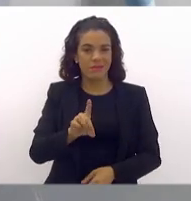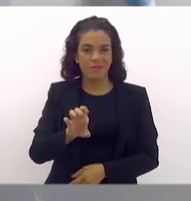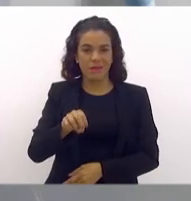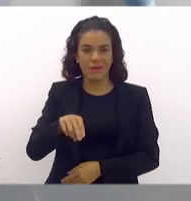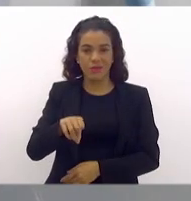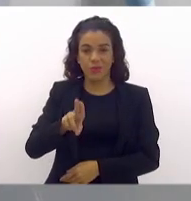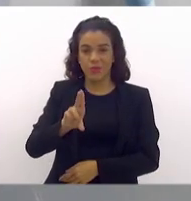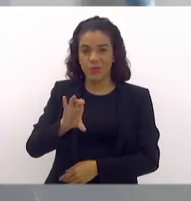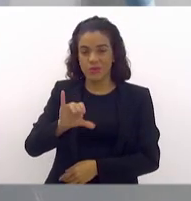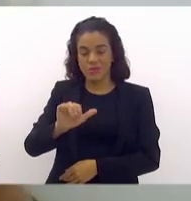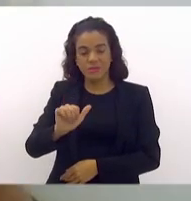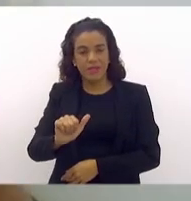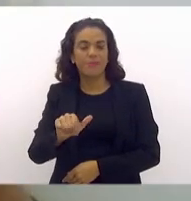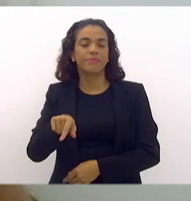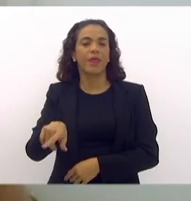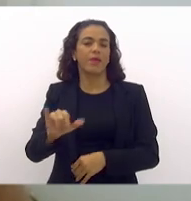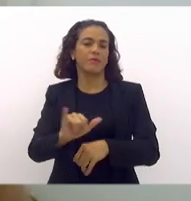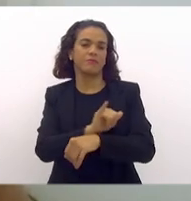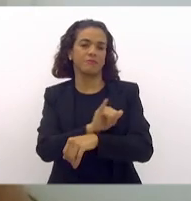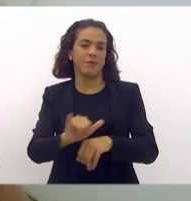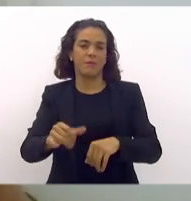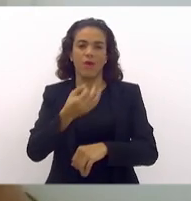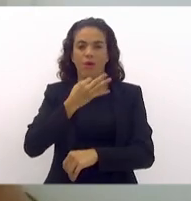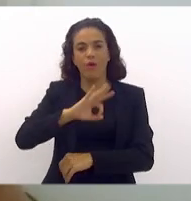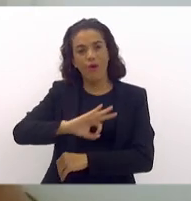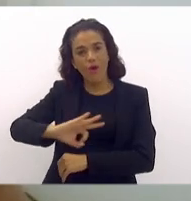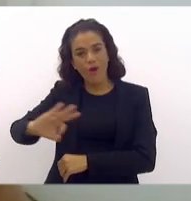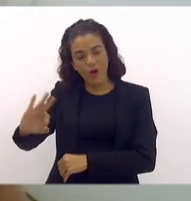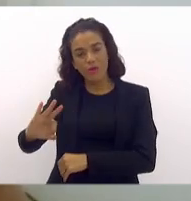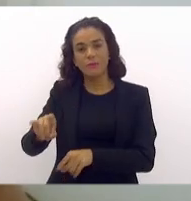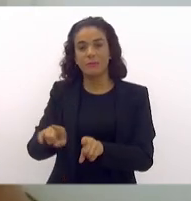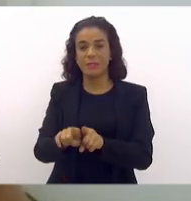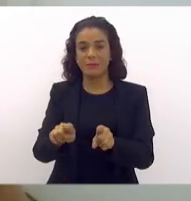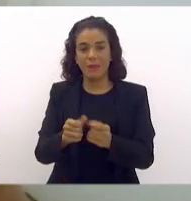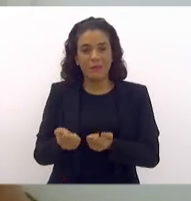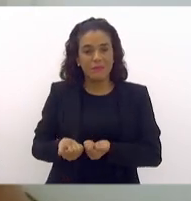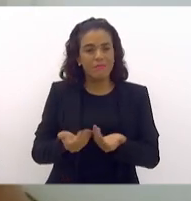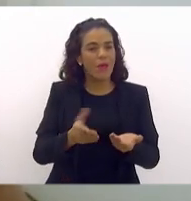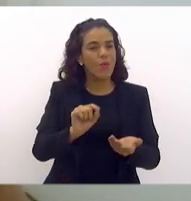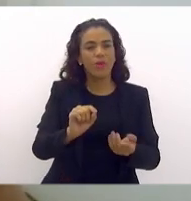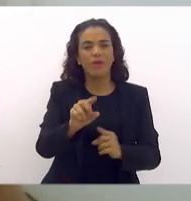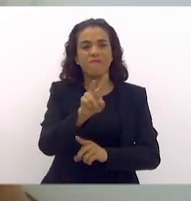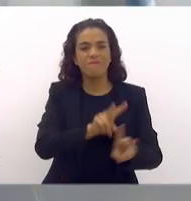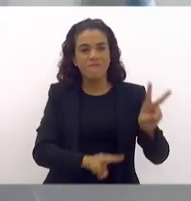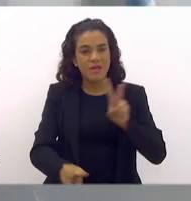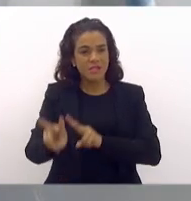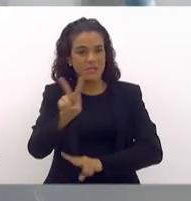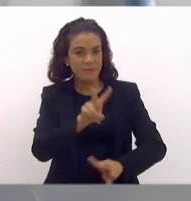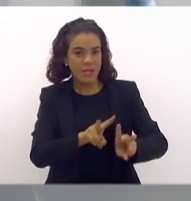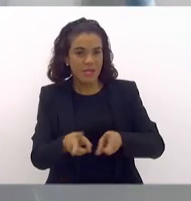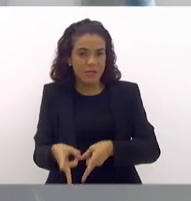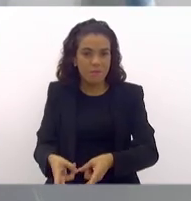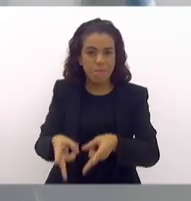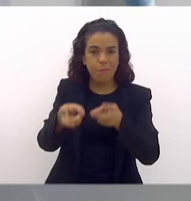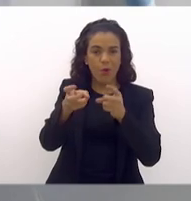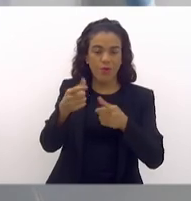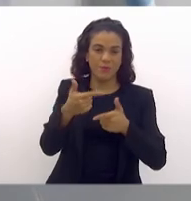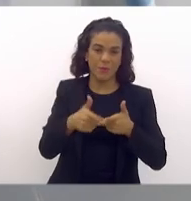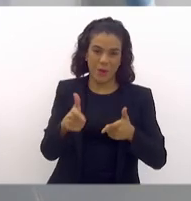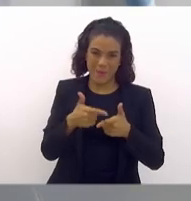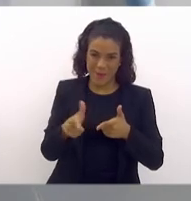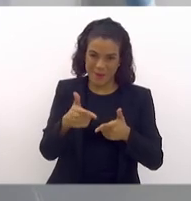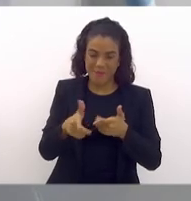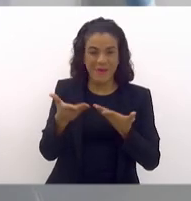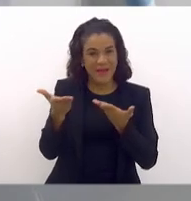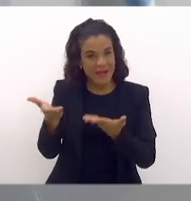ferramenta que não só é exitosa, mas que dá visibilidade a esse problema, e a senhora colocou isso de uma maneira